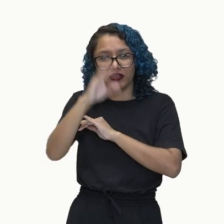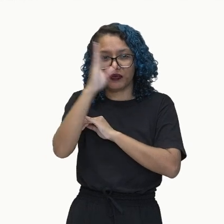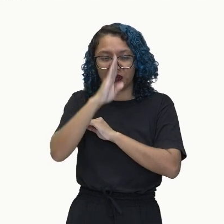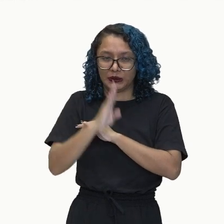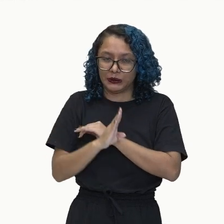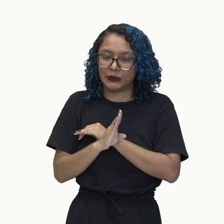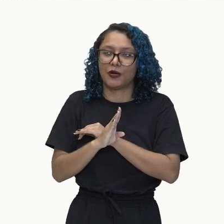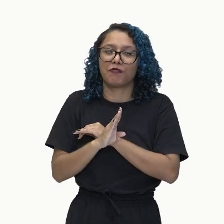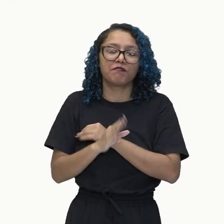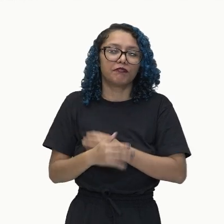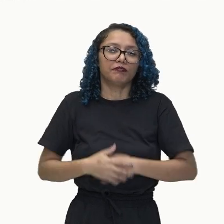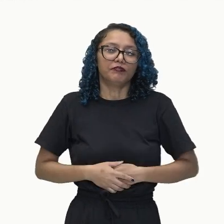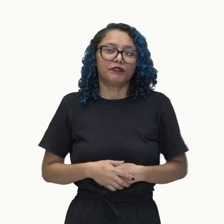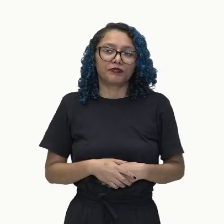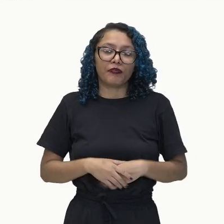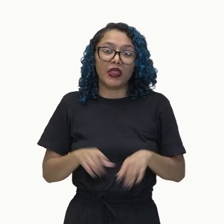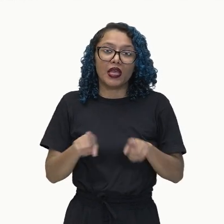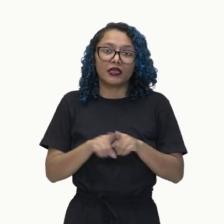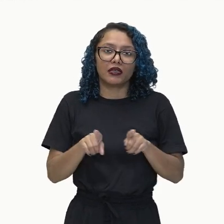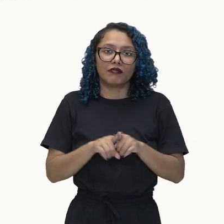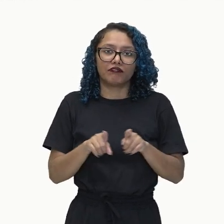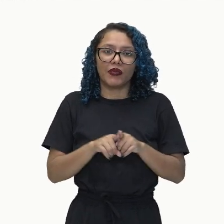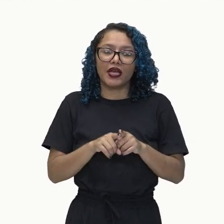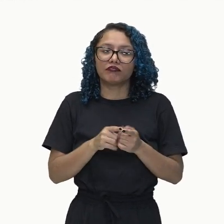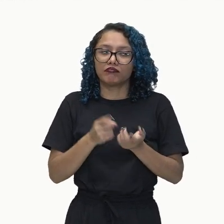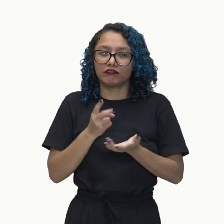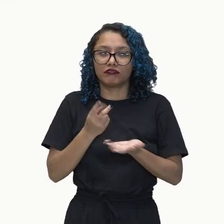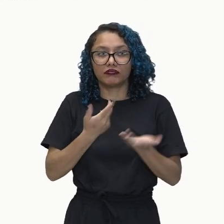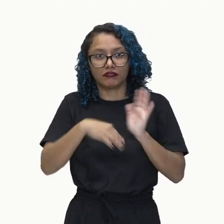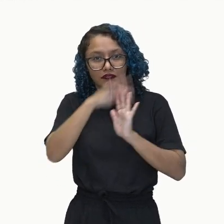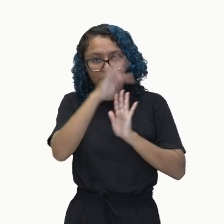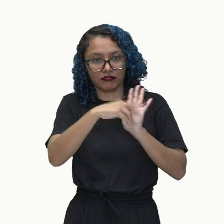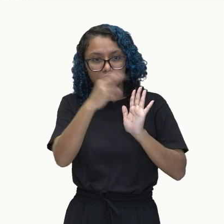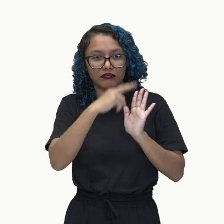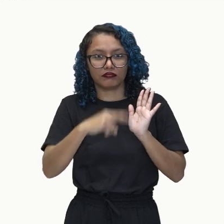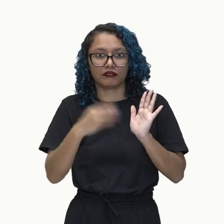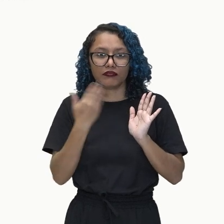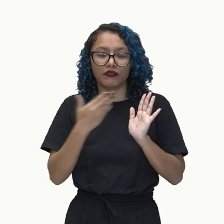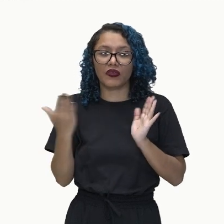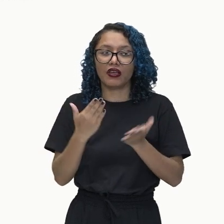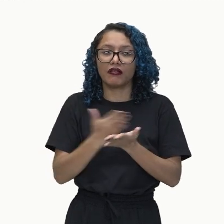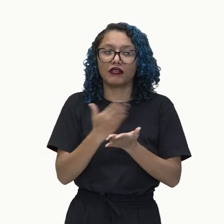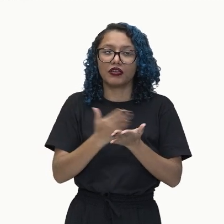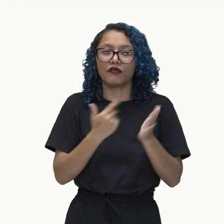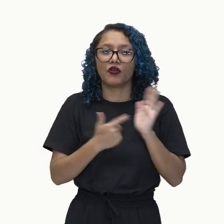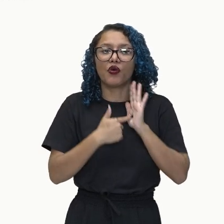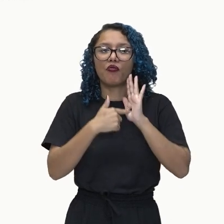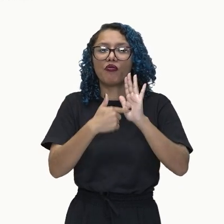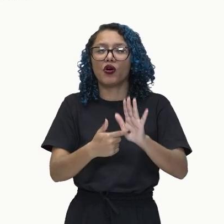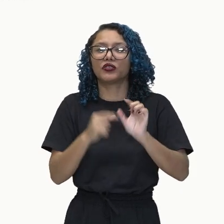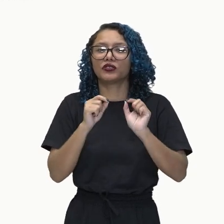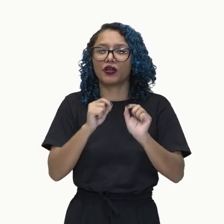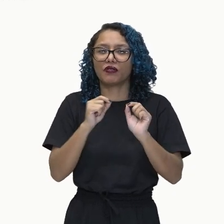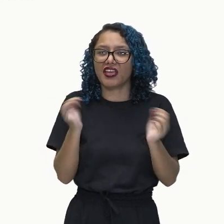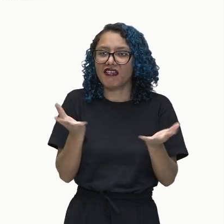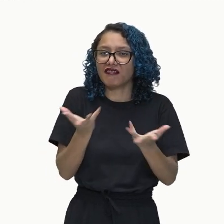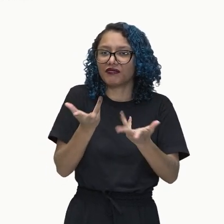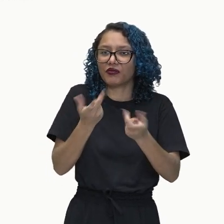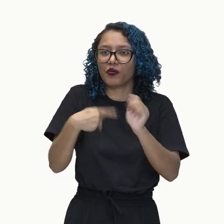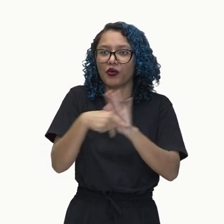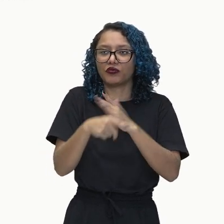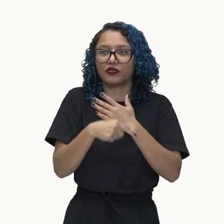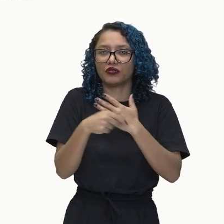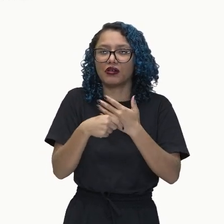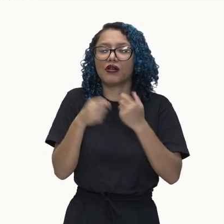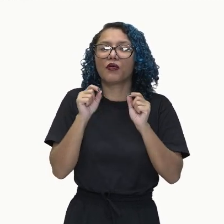também. Então, a gente tem aqui, a obra revela a maestria do seu autor ao tratar de problemas sociais,